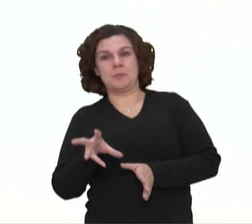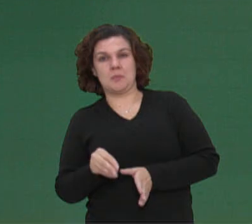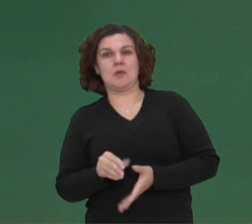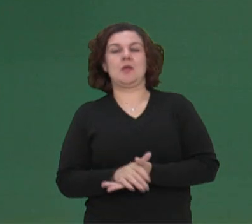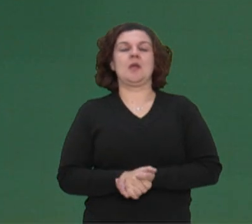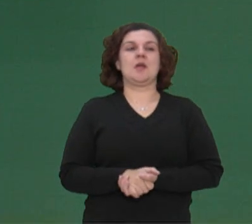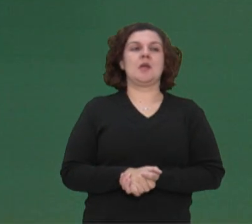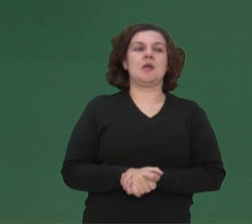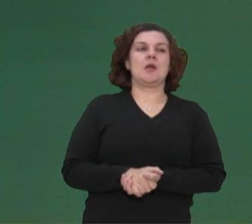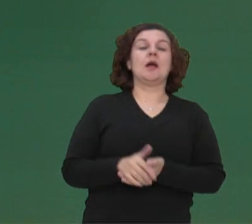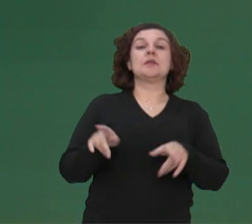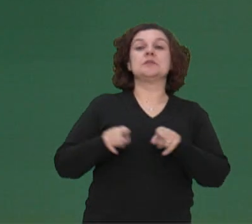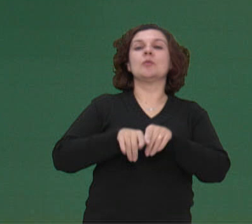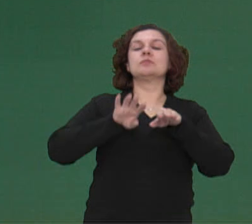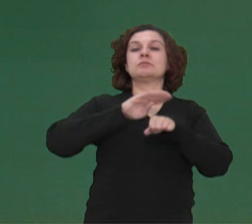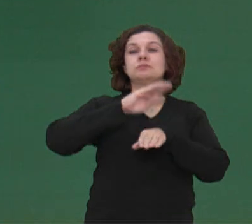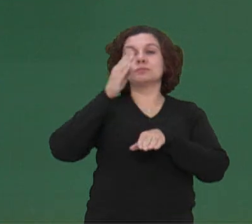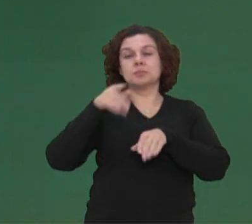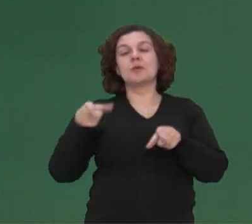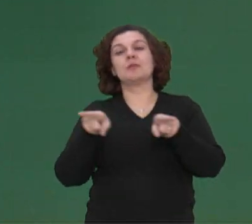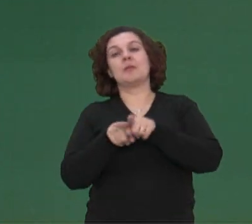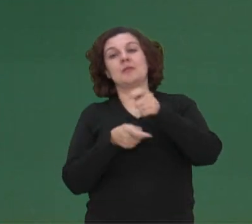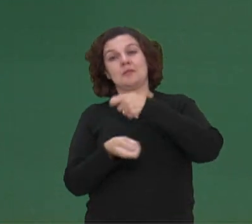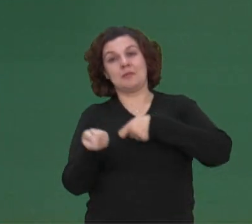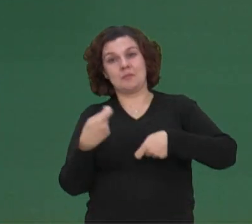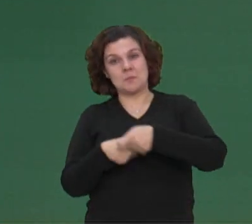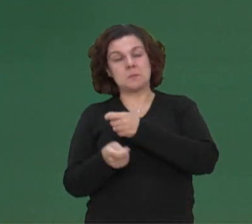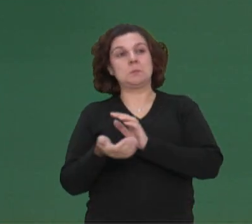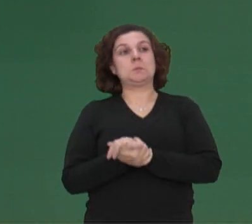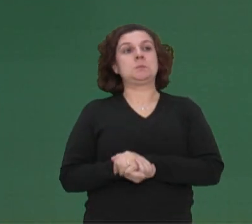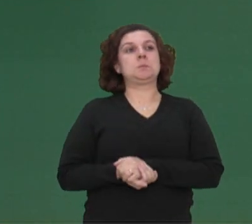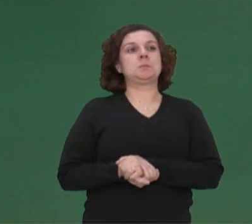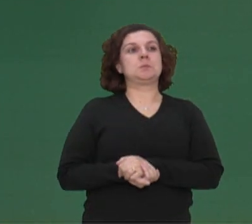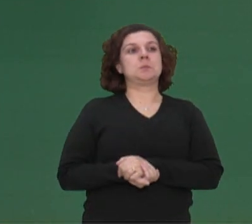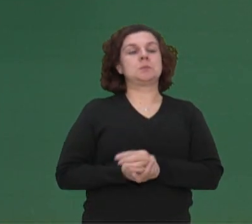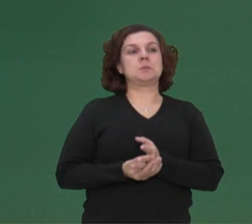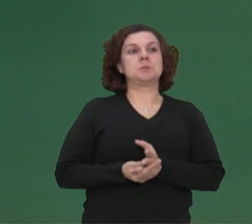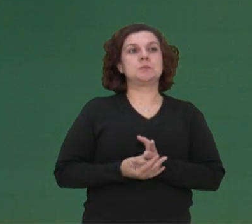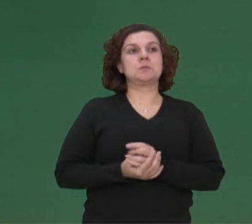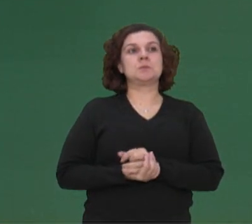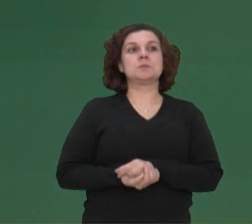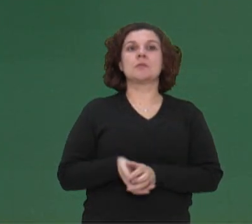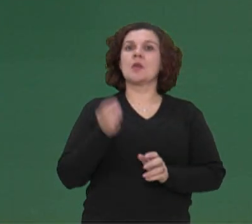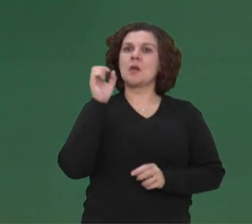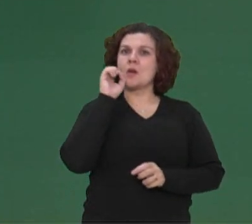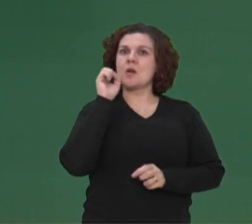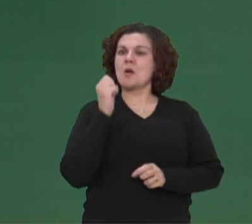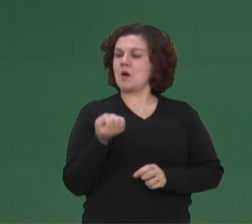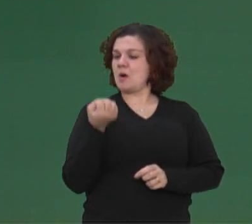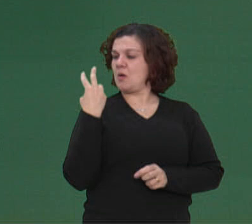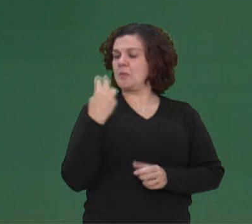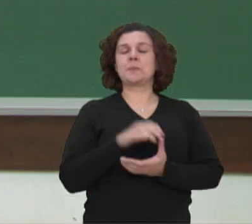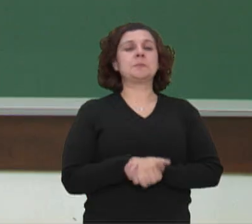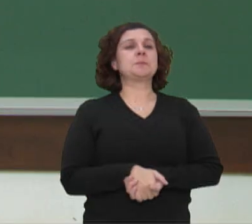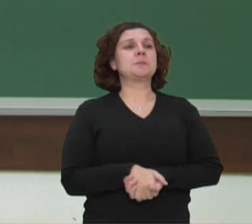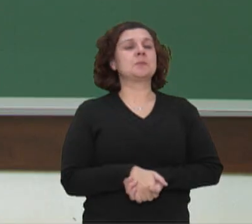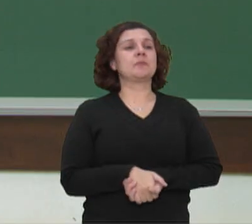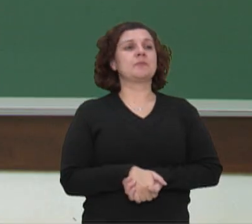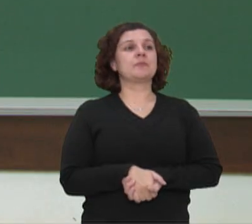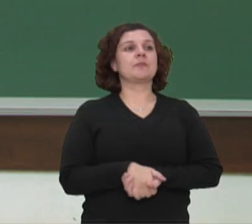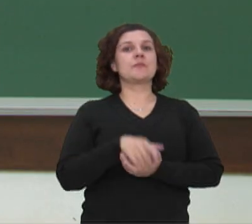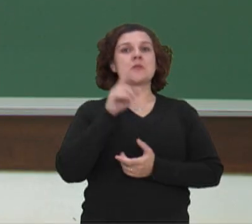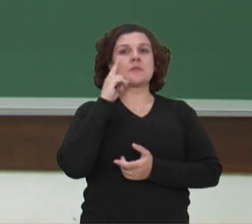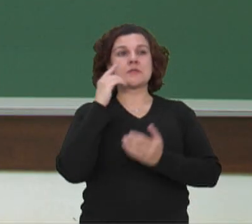sobre aspectos físicos e socioeconômicos, tudo bem? Gente, olha essa questão aqui. Se você for fazer